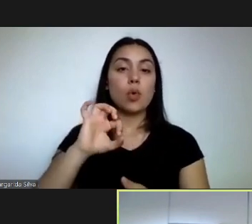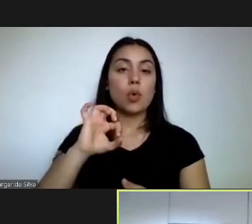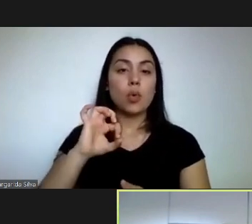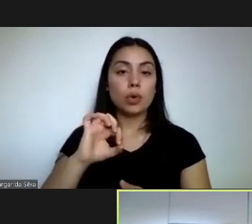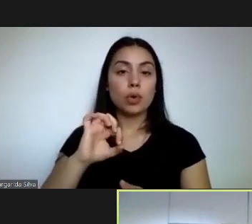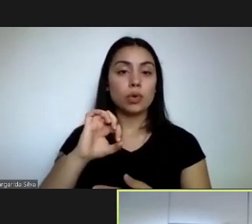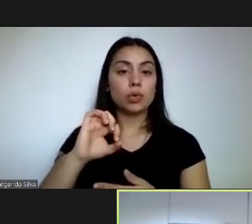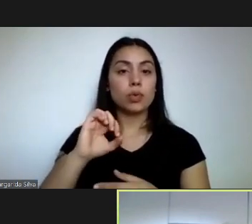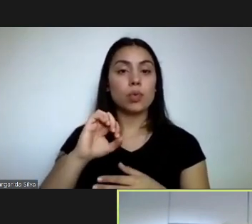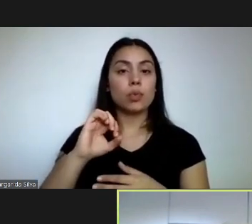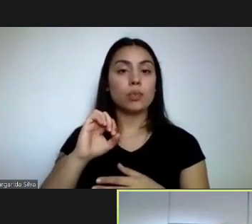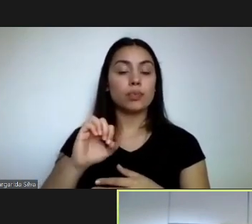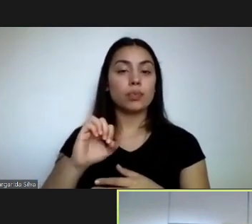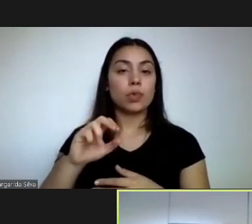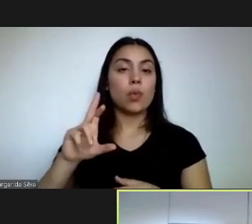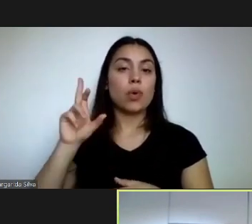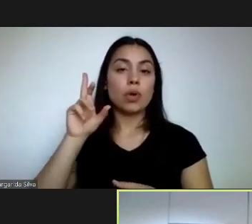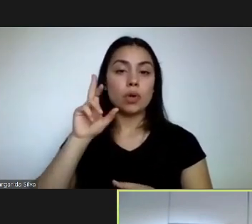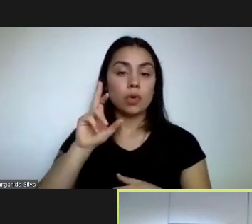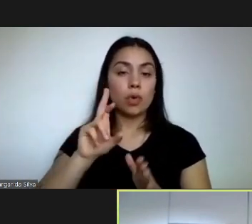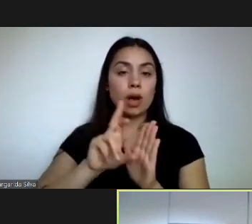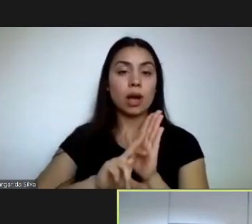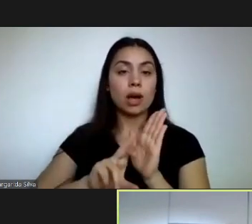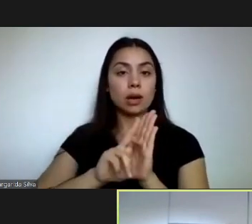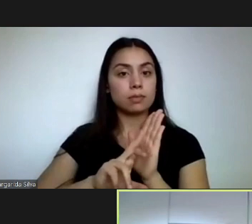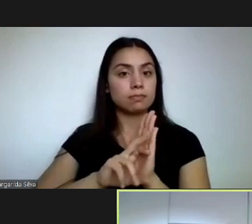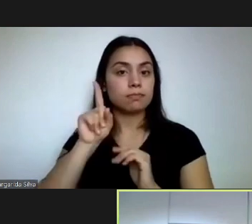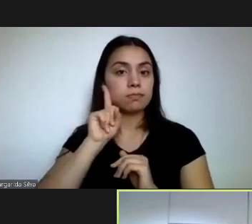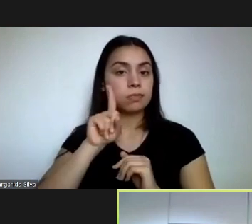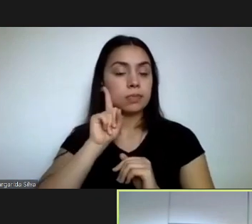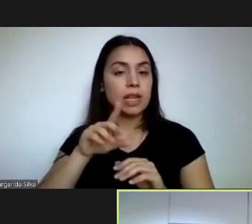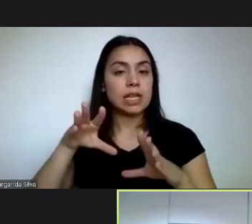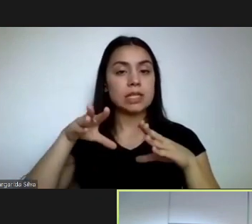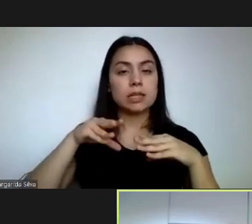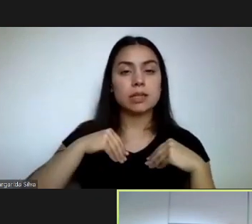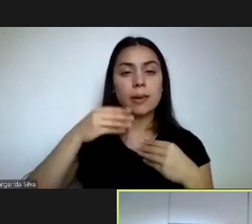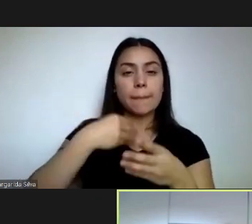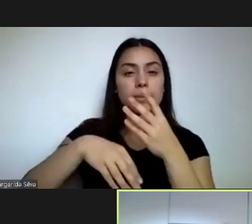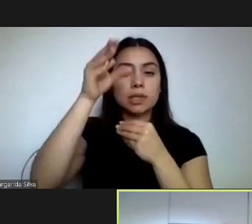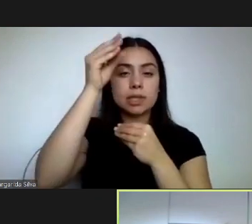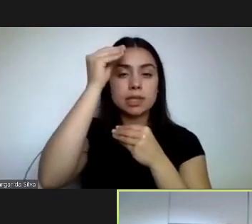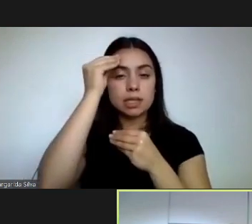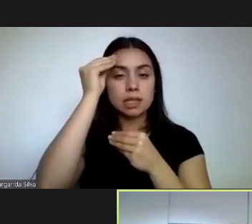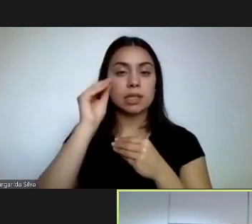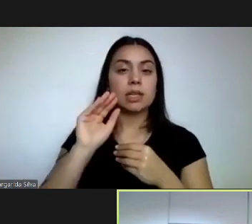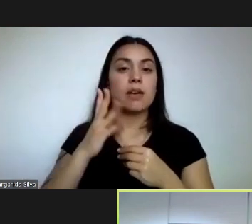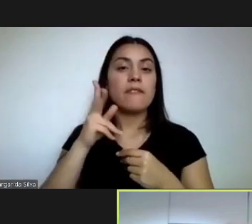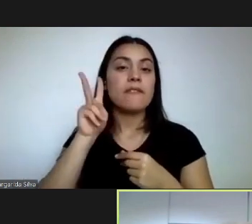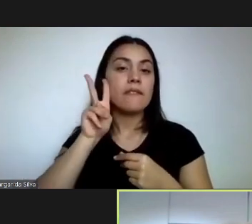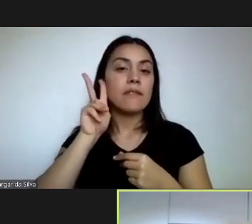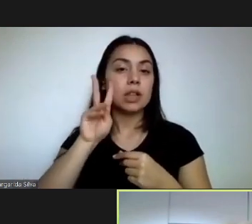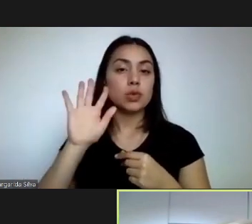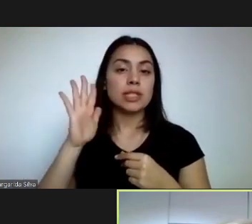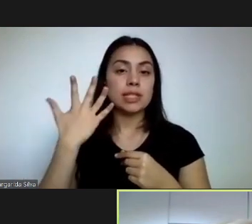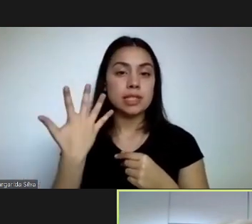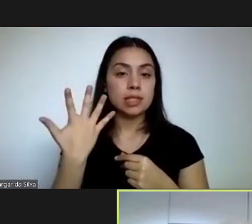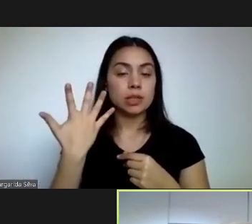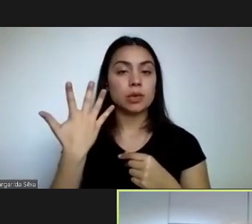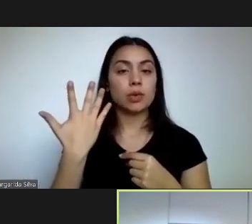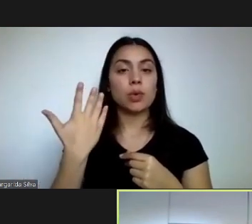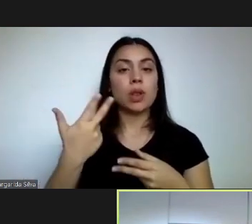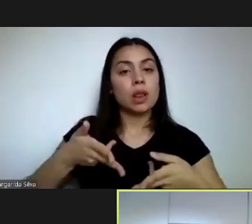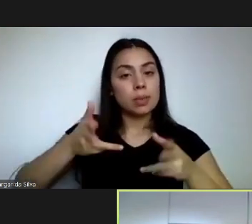à inclusão, às aprendizagens, à aceitação do outro, aos 5 valores, destaca a liberdade, a